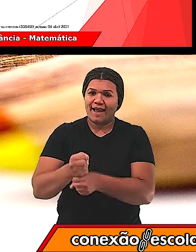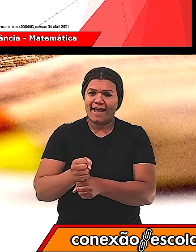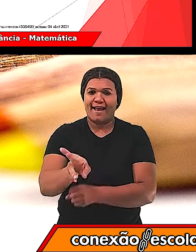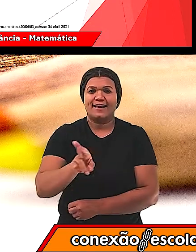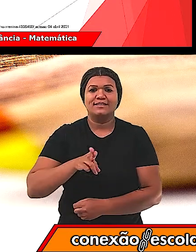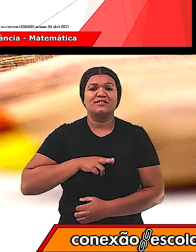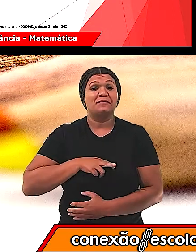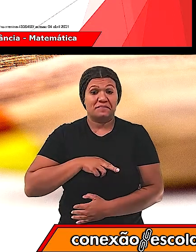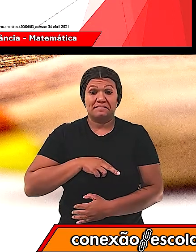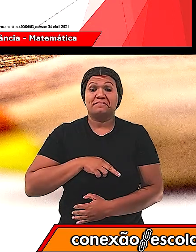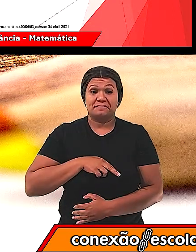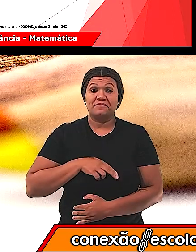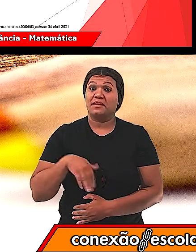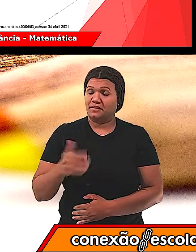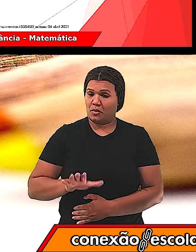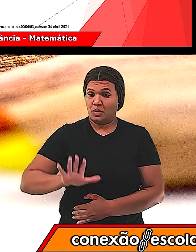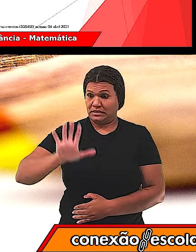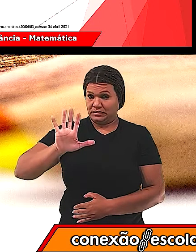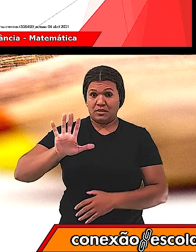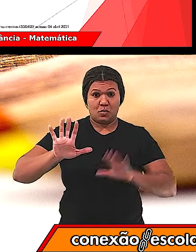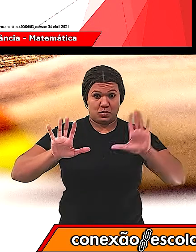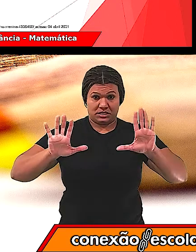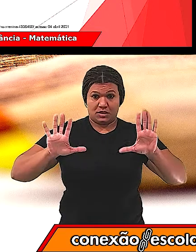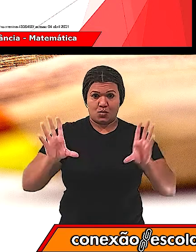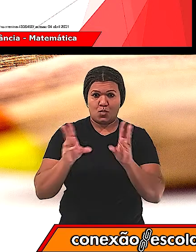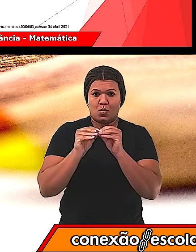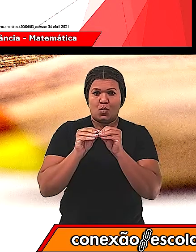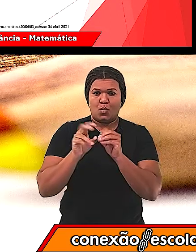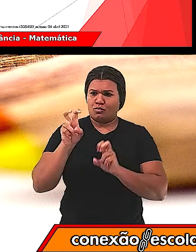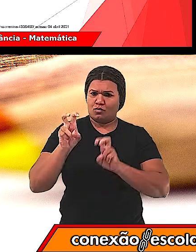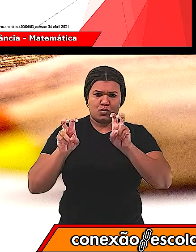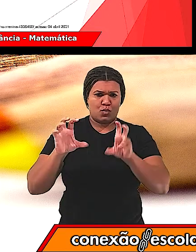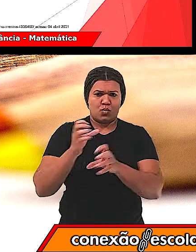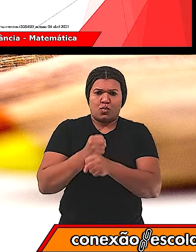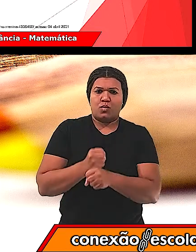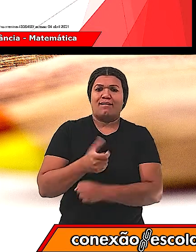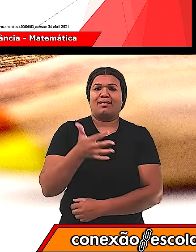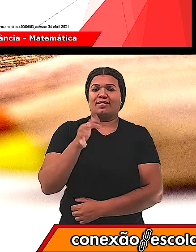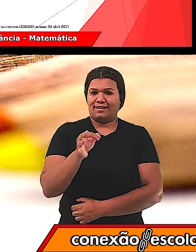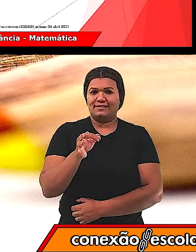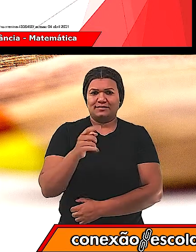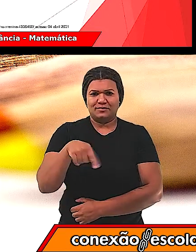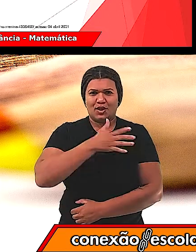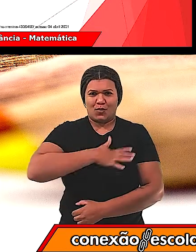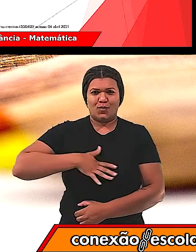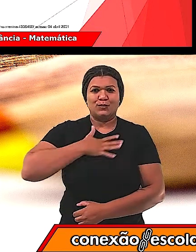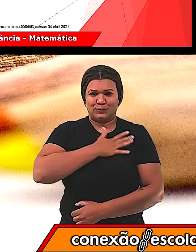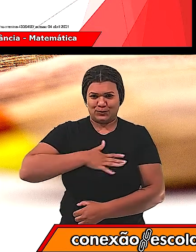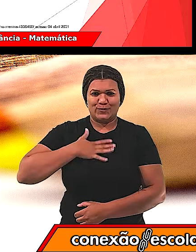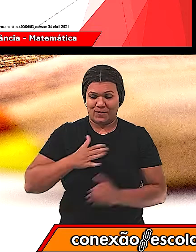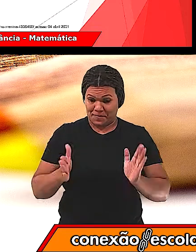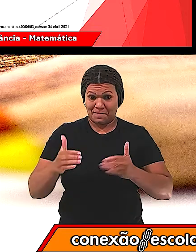10. Ah, então 5 mais 5? 10. Não tem como errar. Gostaram da minha